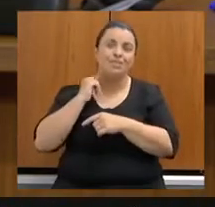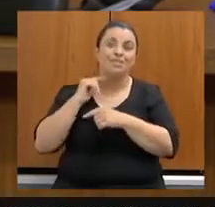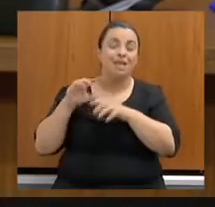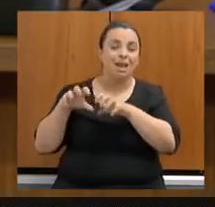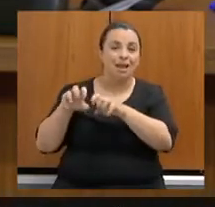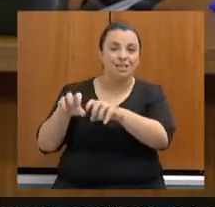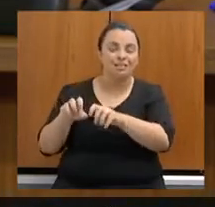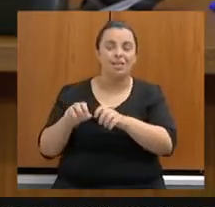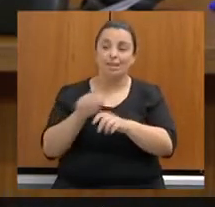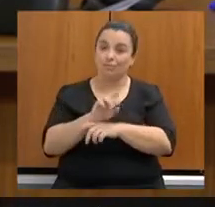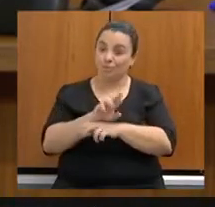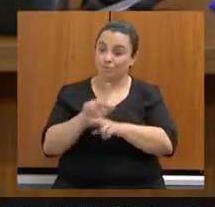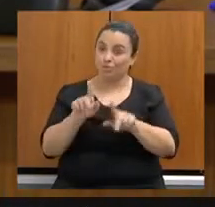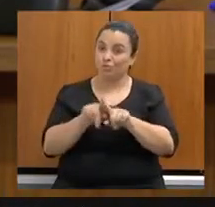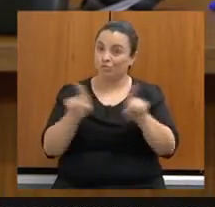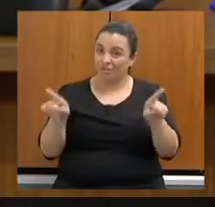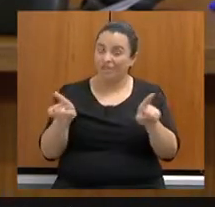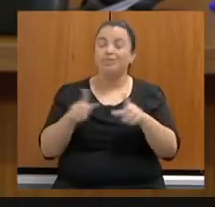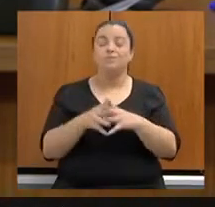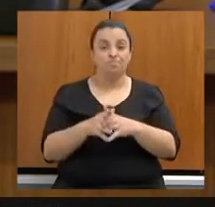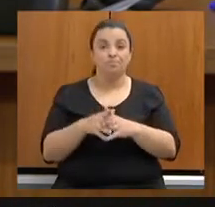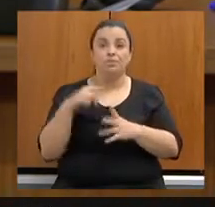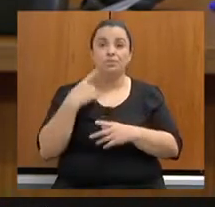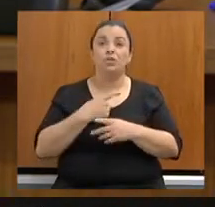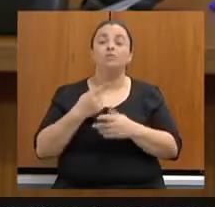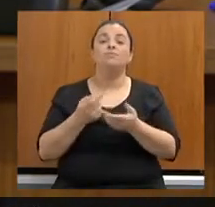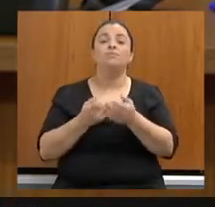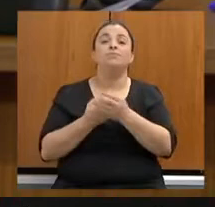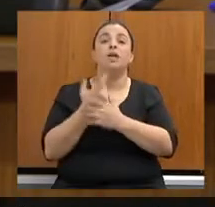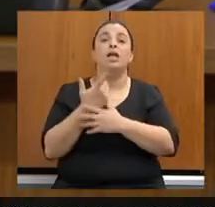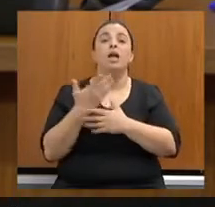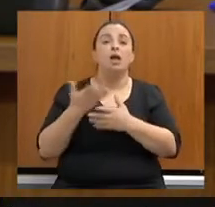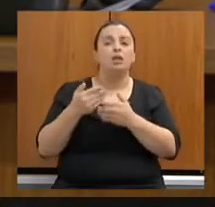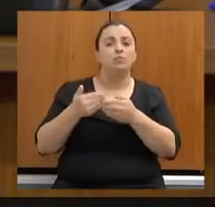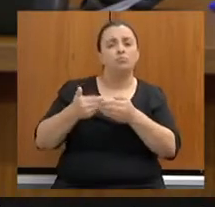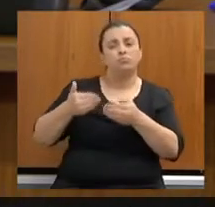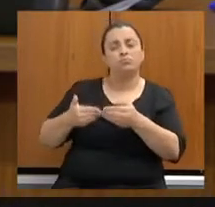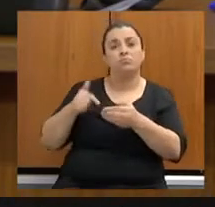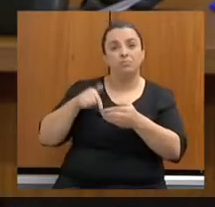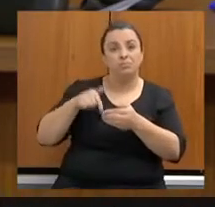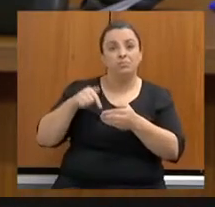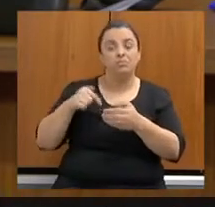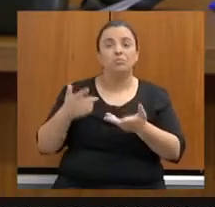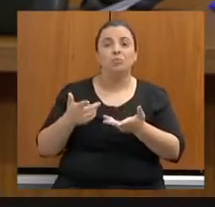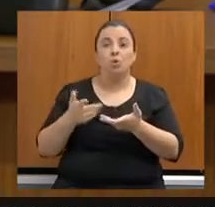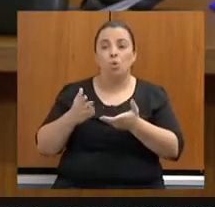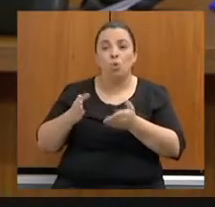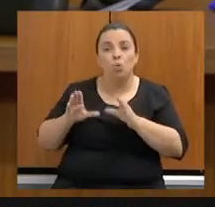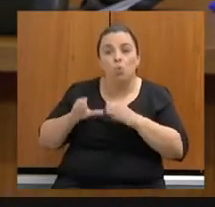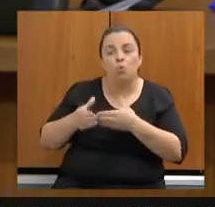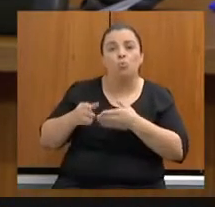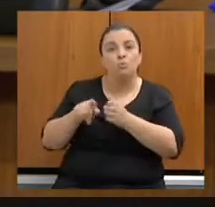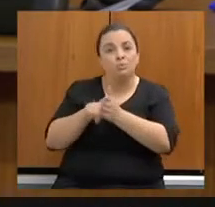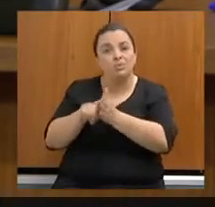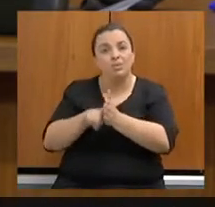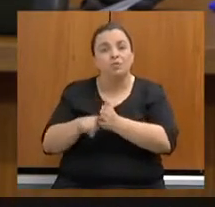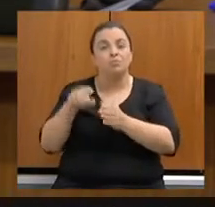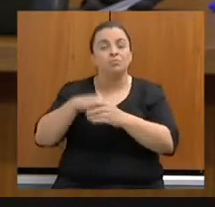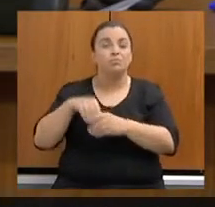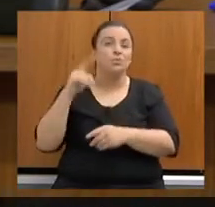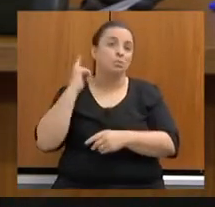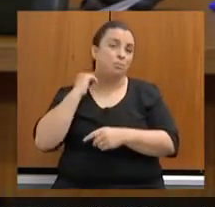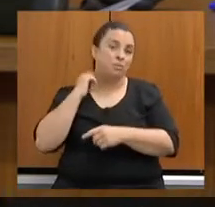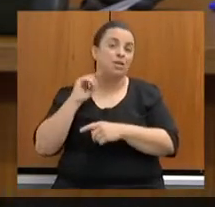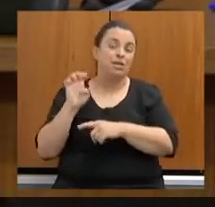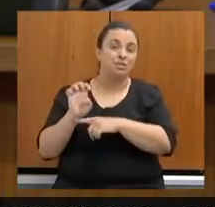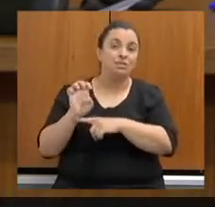é nós também criamos recentemente uma rede de pesquisadores no estado tão são